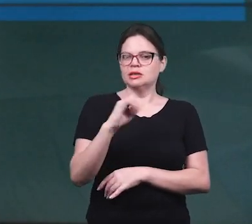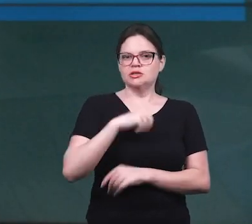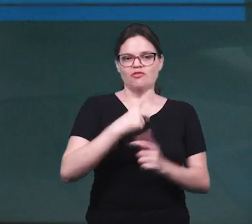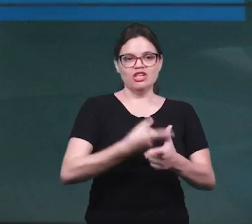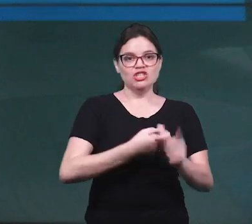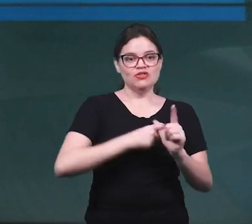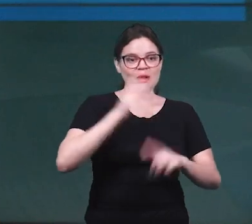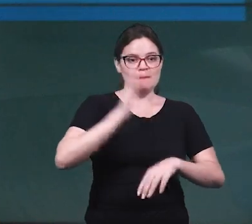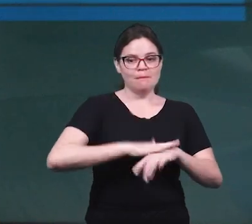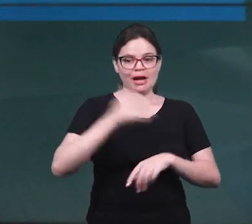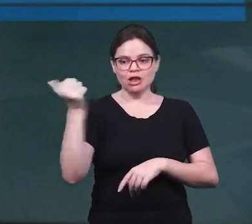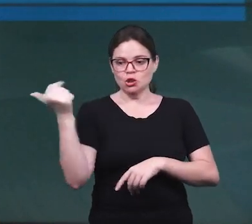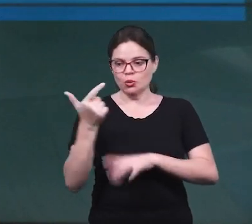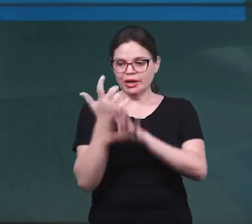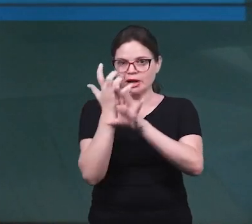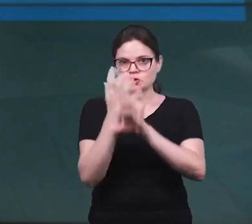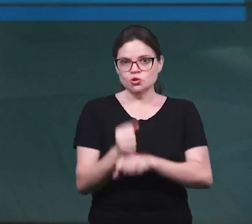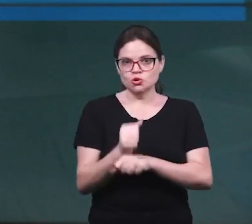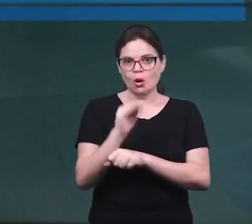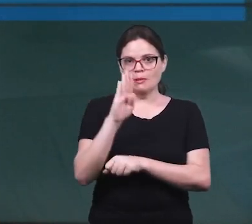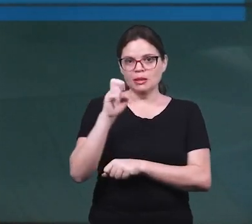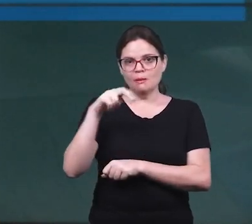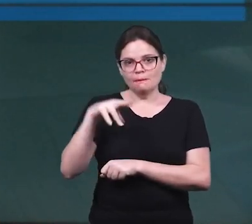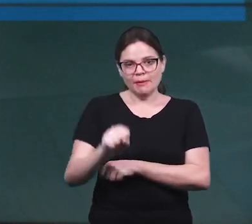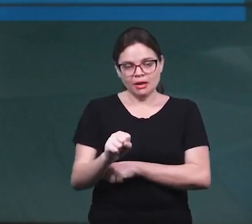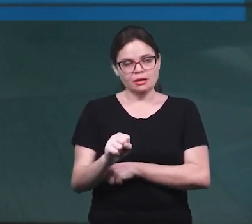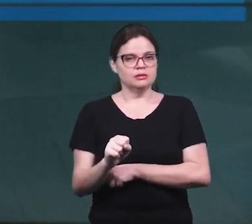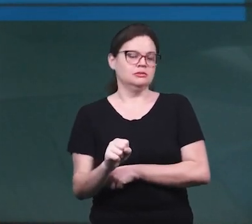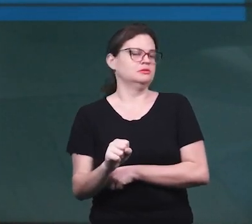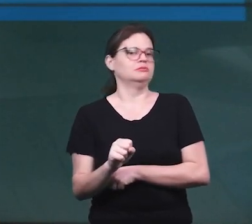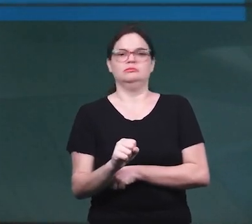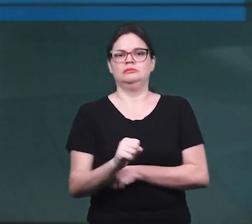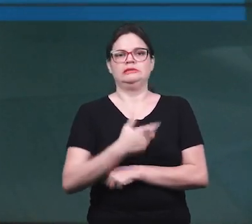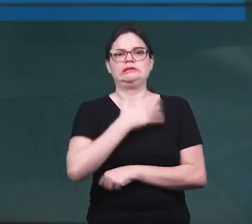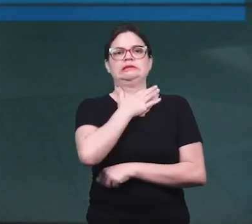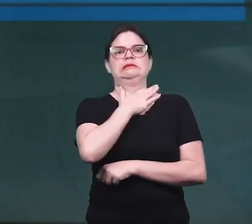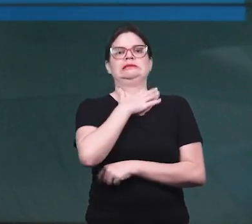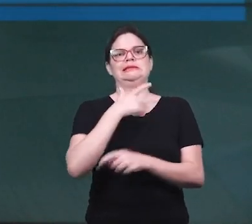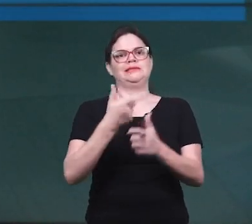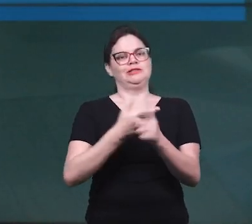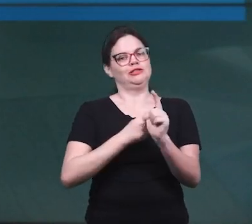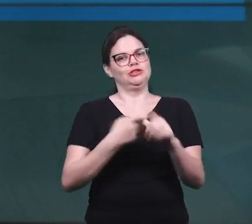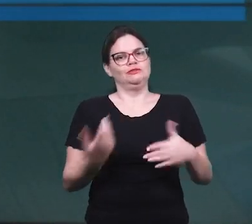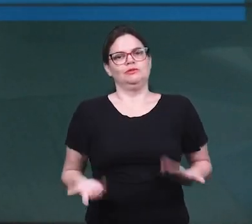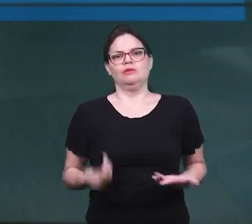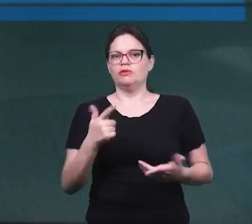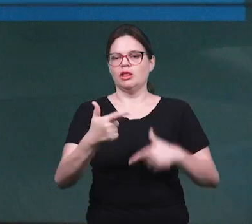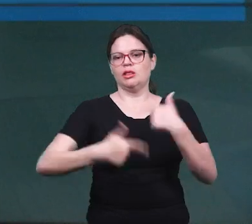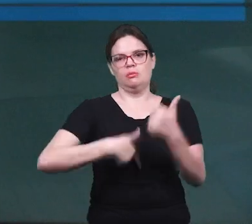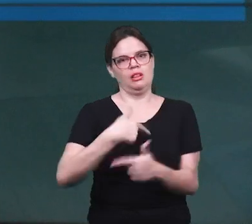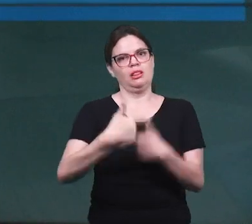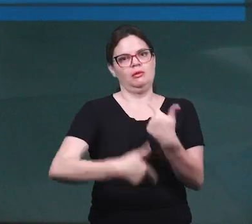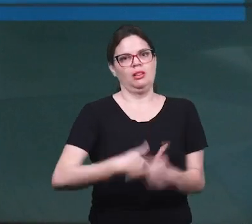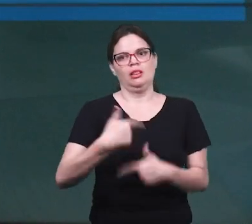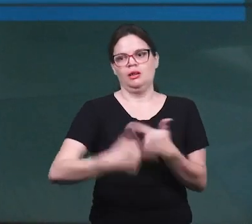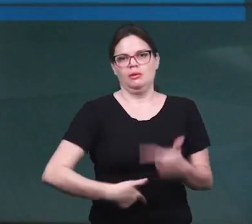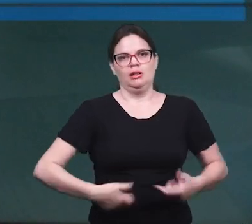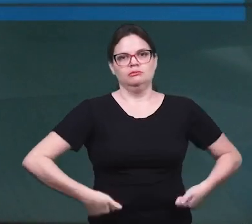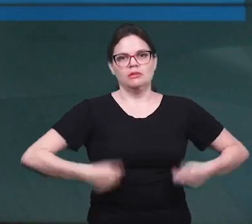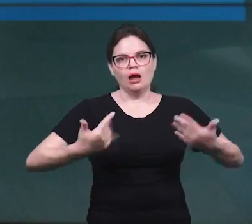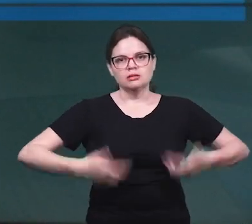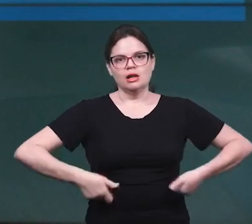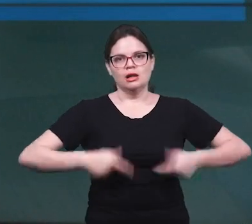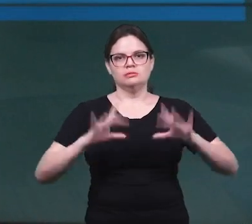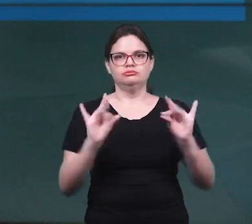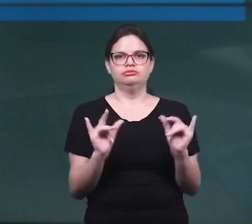a soma dos bens que você tem e dos direitos, significa que você está trabalhando e gerando